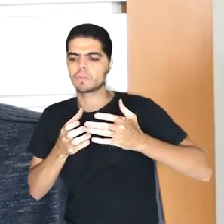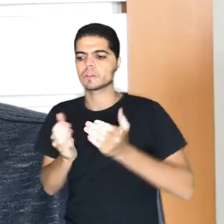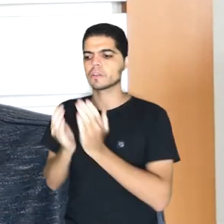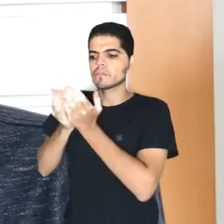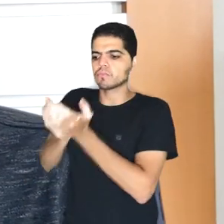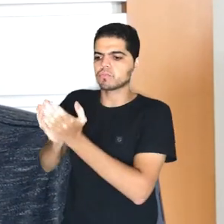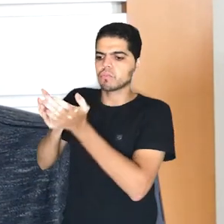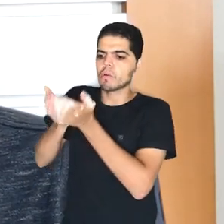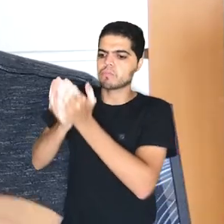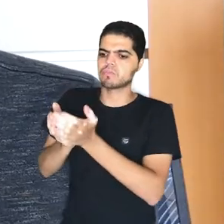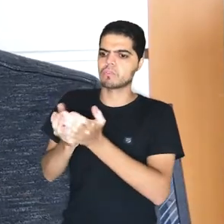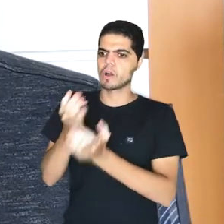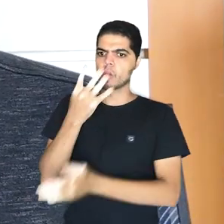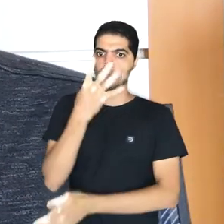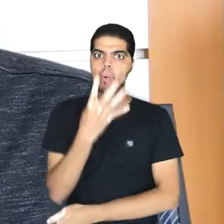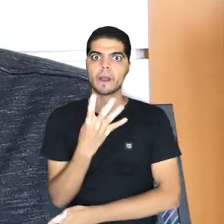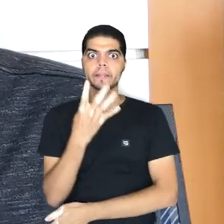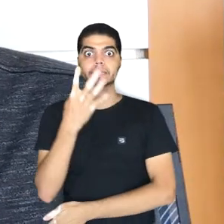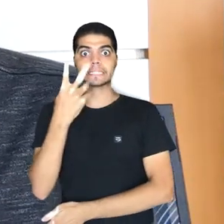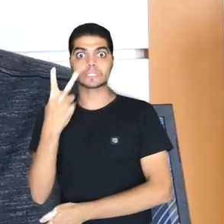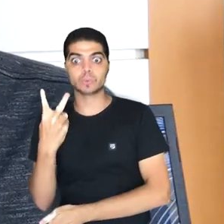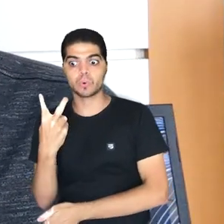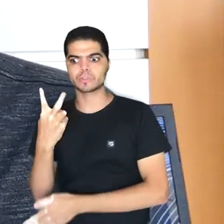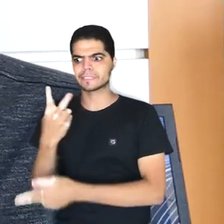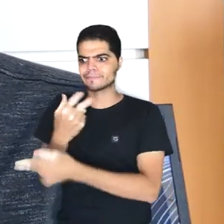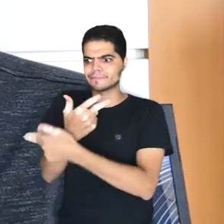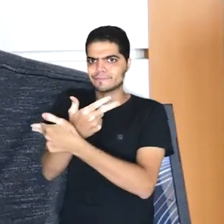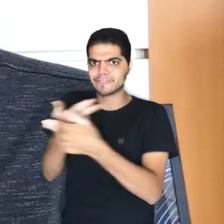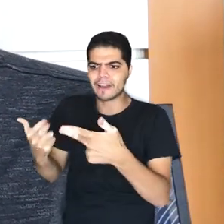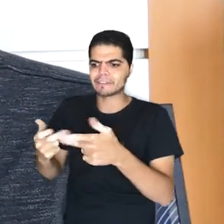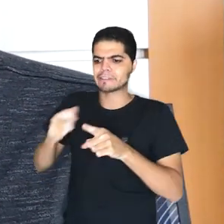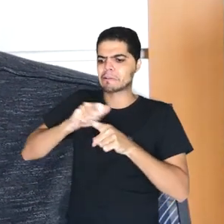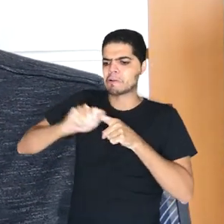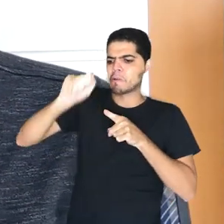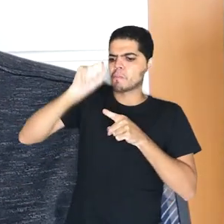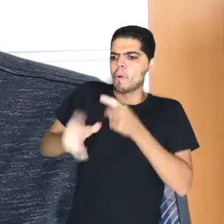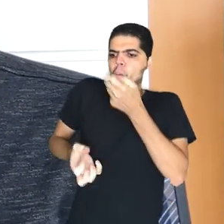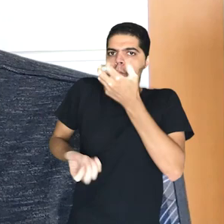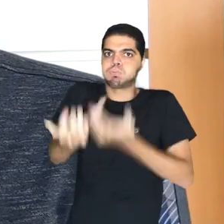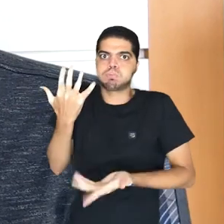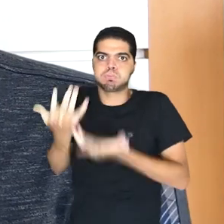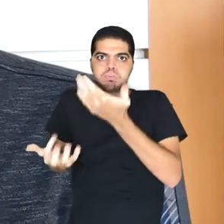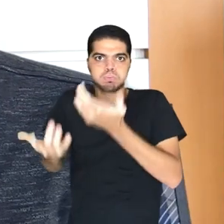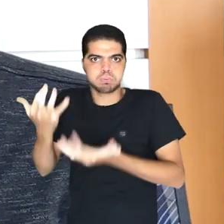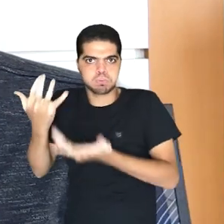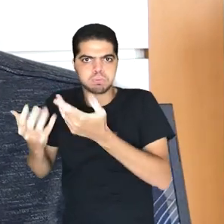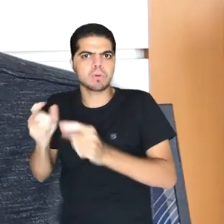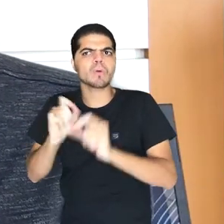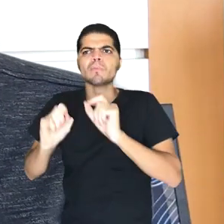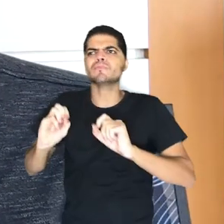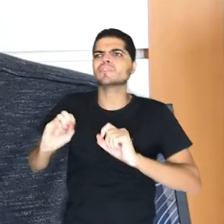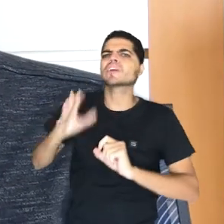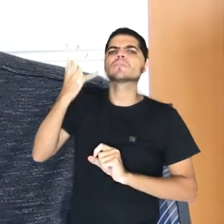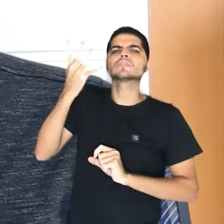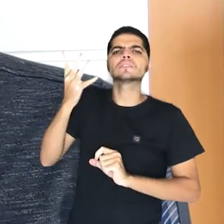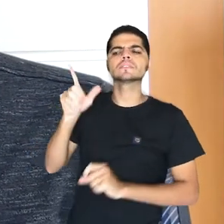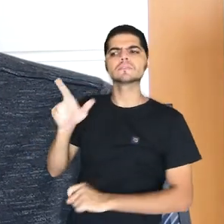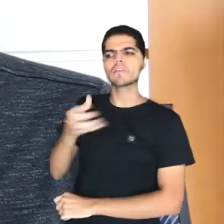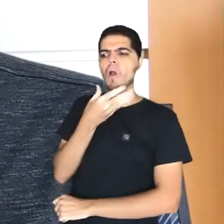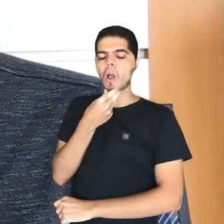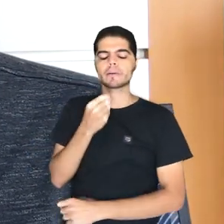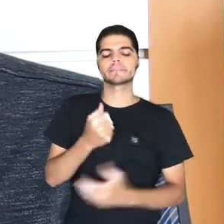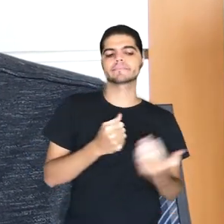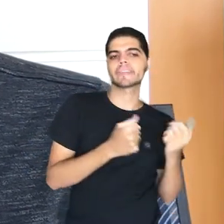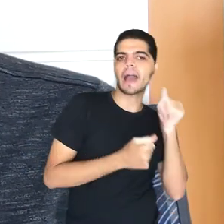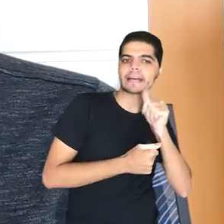42 navios portugueses, tá? 42 navios portugueses, segundo o que se conta, porque elas os enganaram. Elas